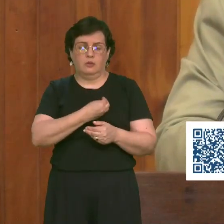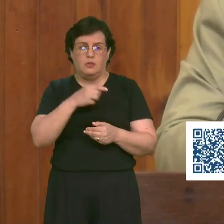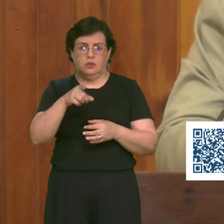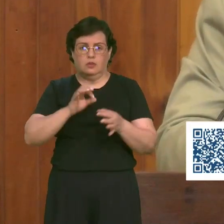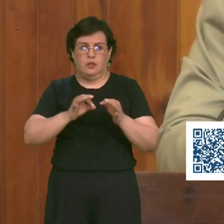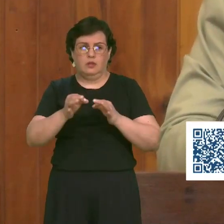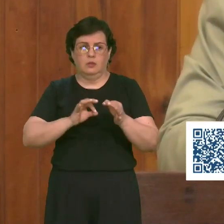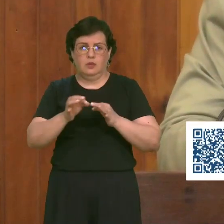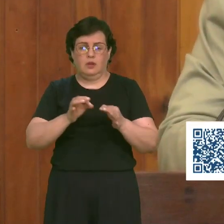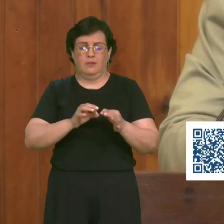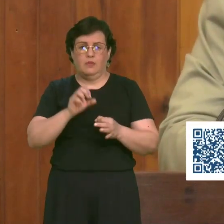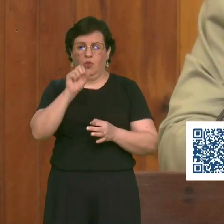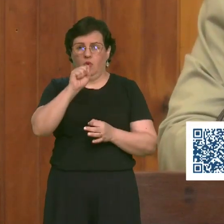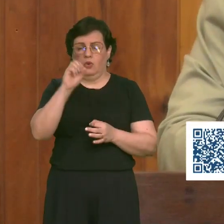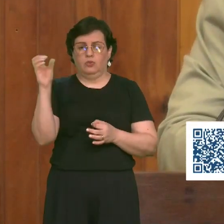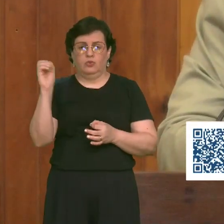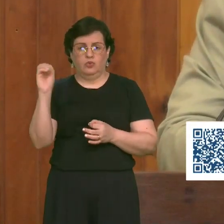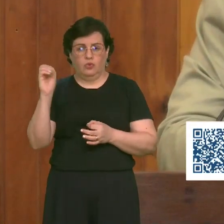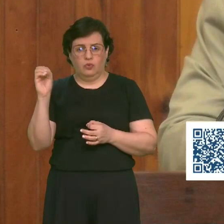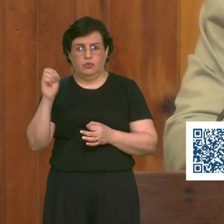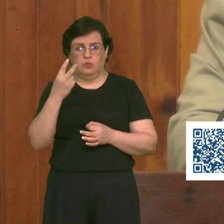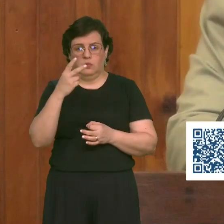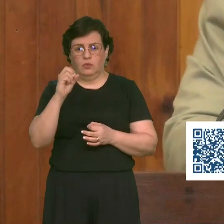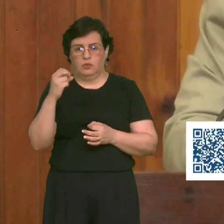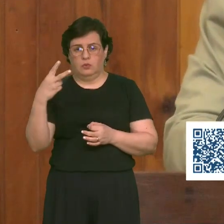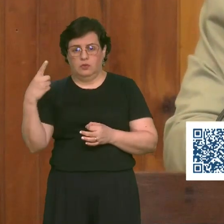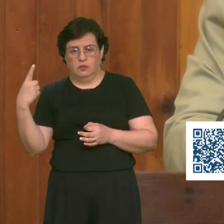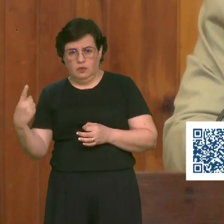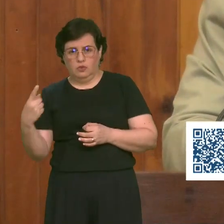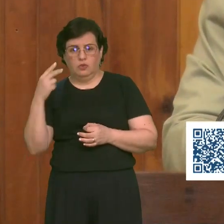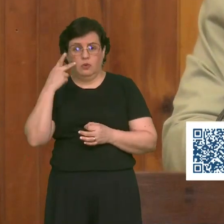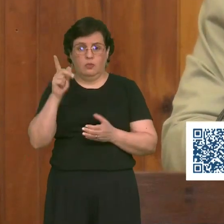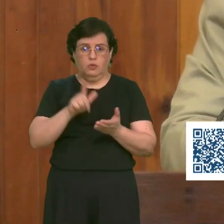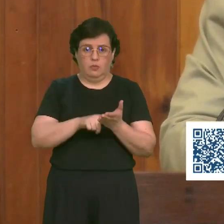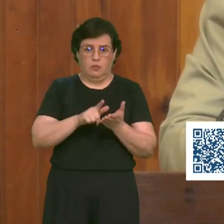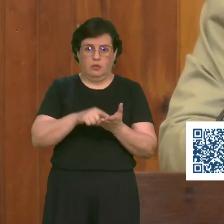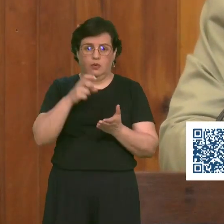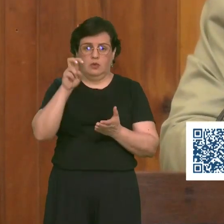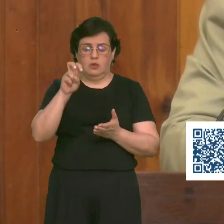uma praça em 08/10/2021 através do protocolo